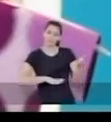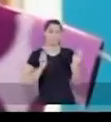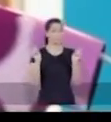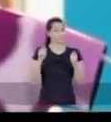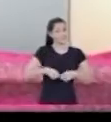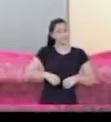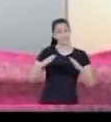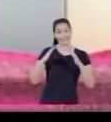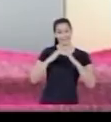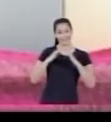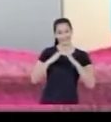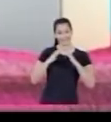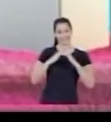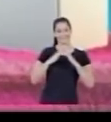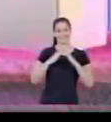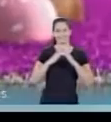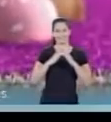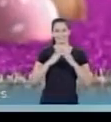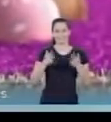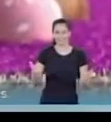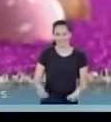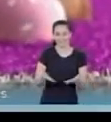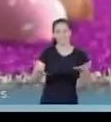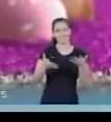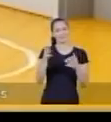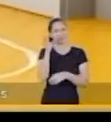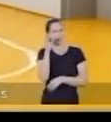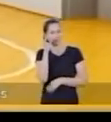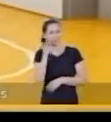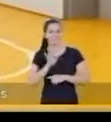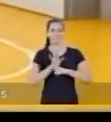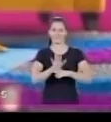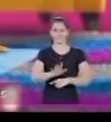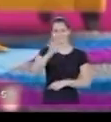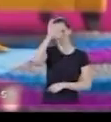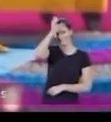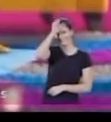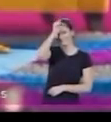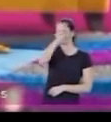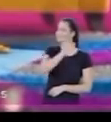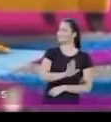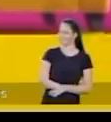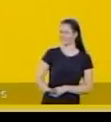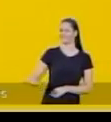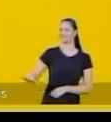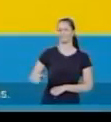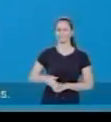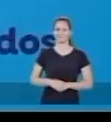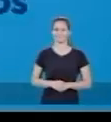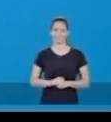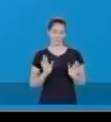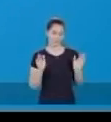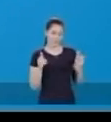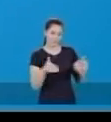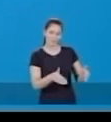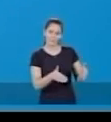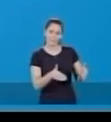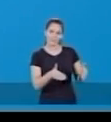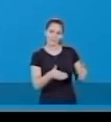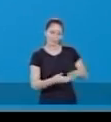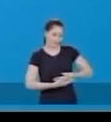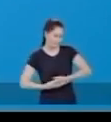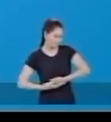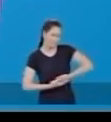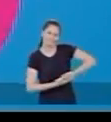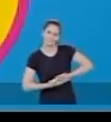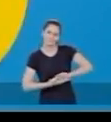atividades que os pais podem fazer em casa, para despertar a curiosidade e ajudar no aprendizado das crianças. Eles são direcionados